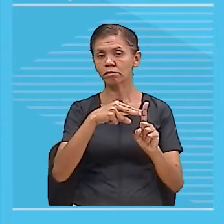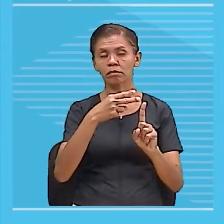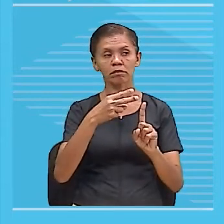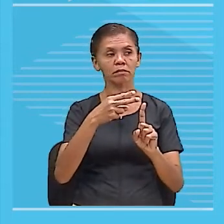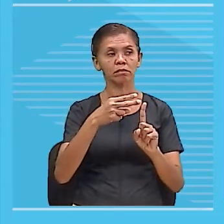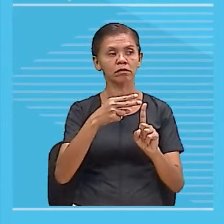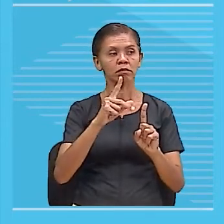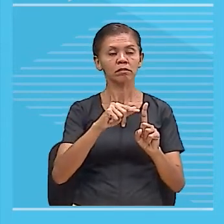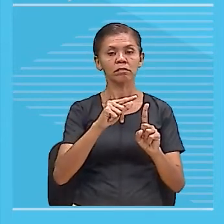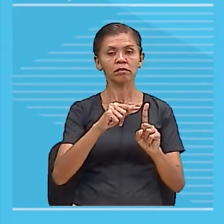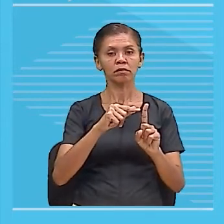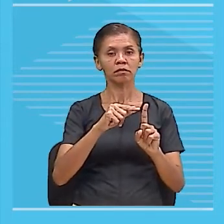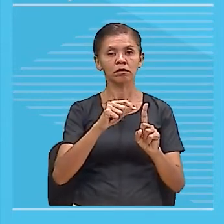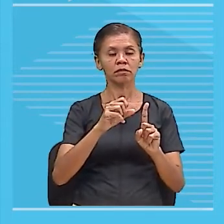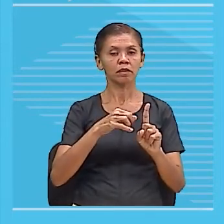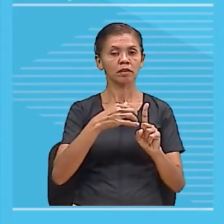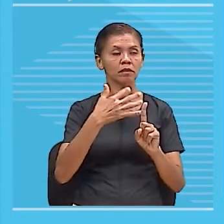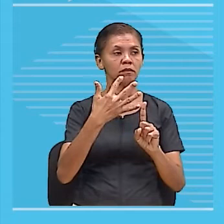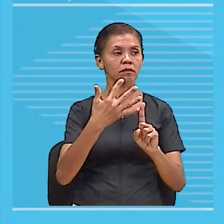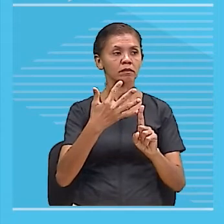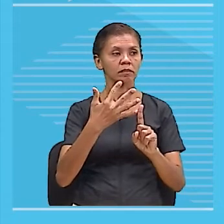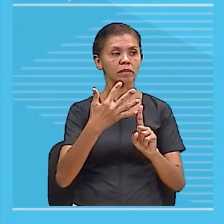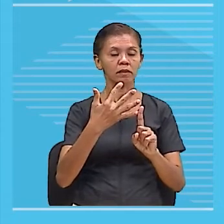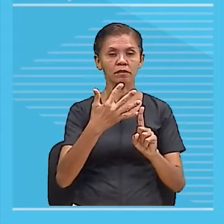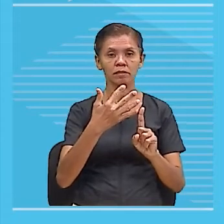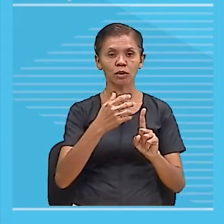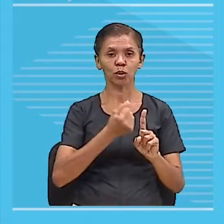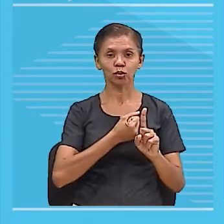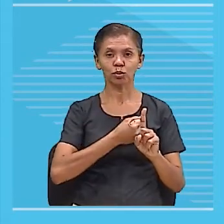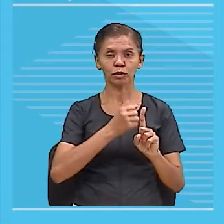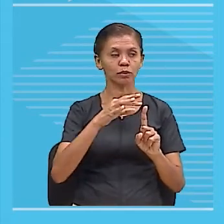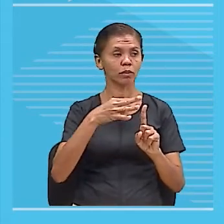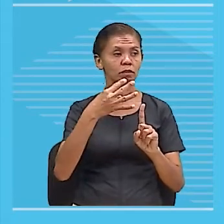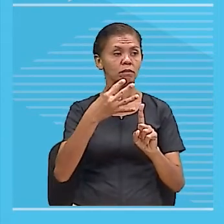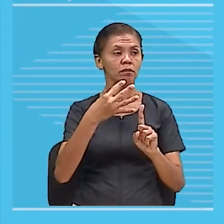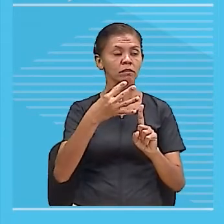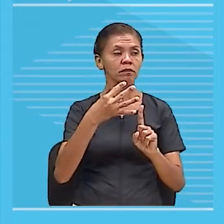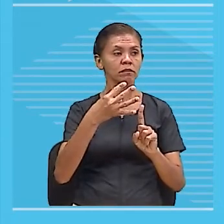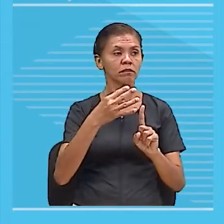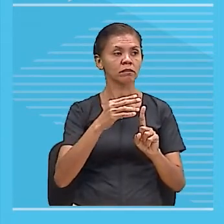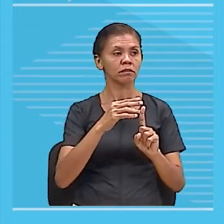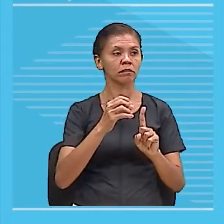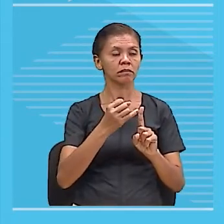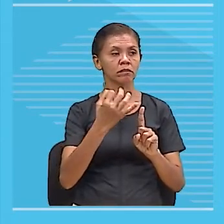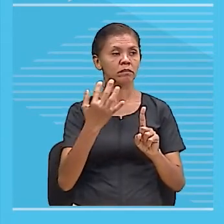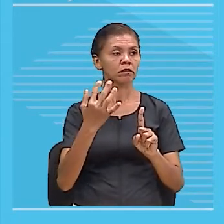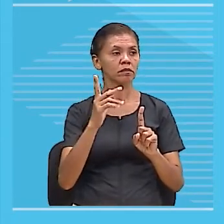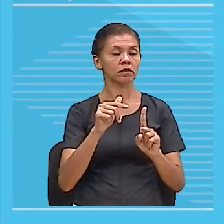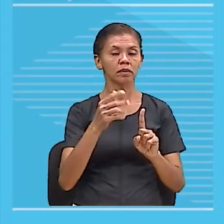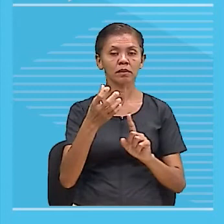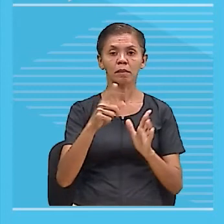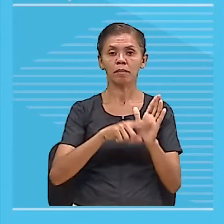conservo a base e subtraio os expoentes. Então, fica menos